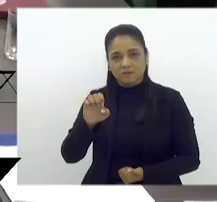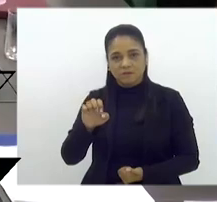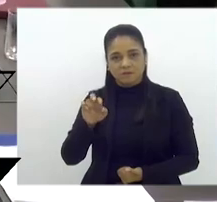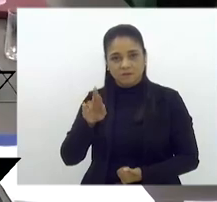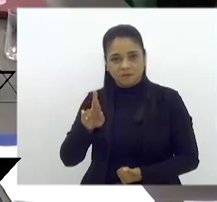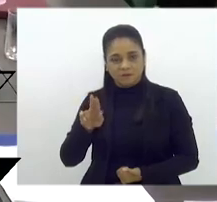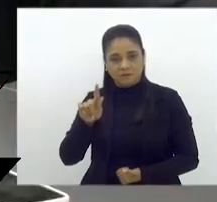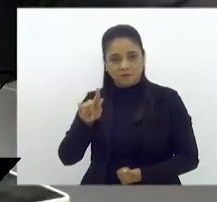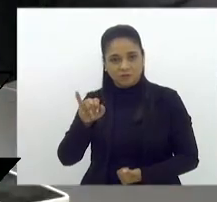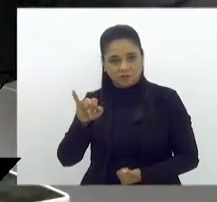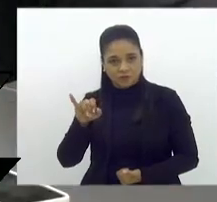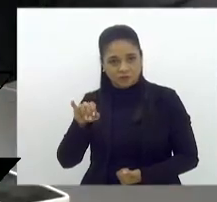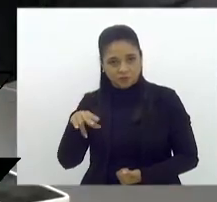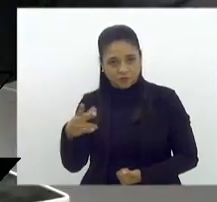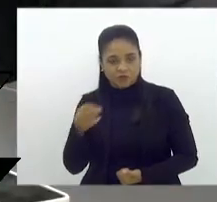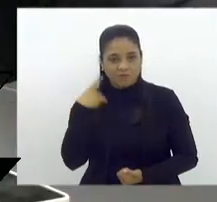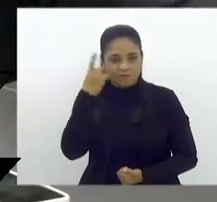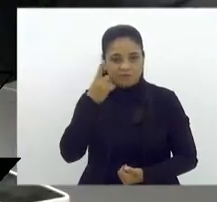da pauta é o